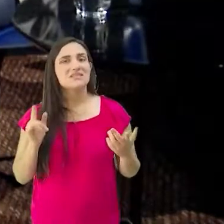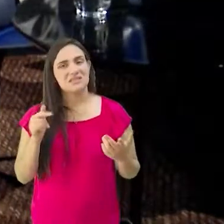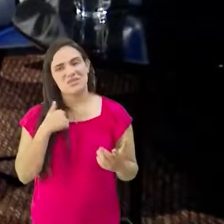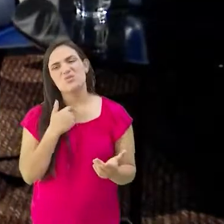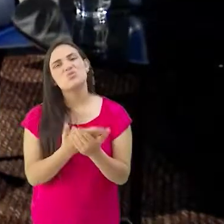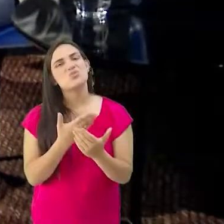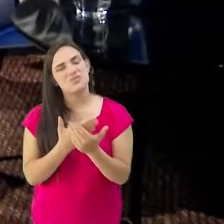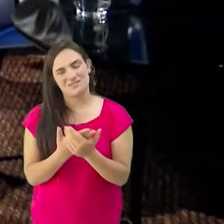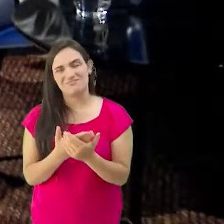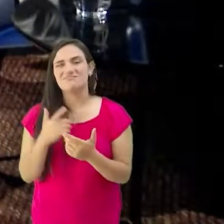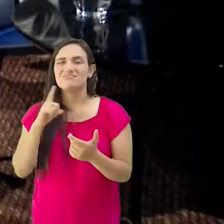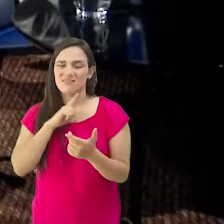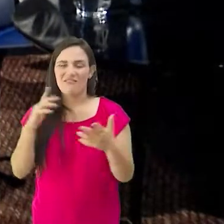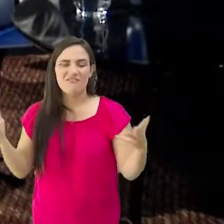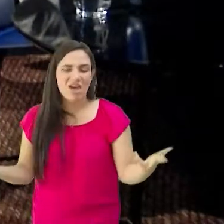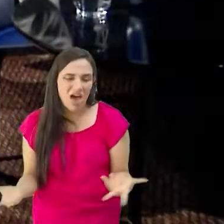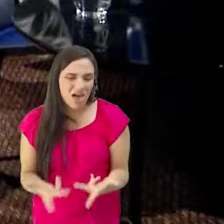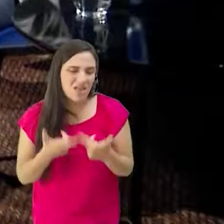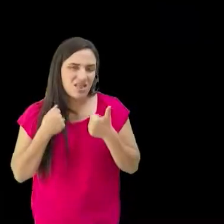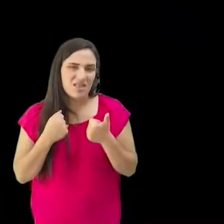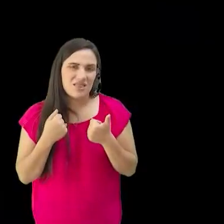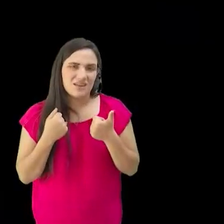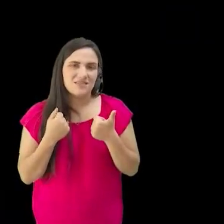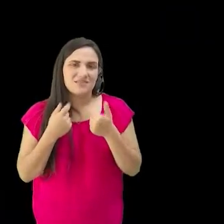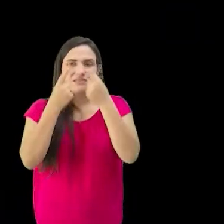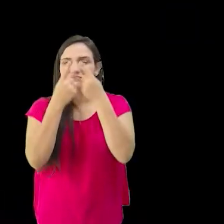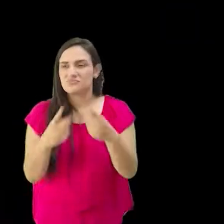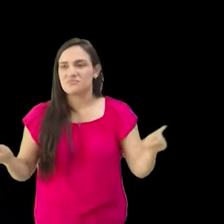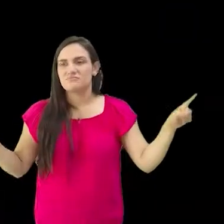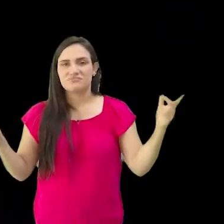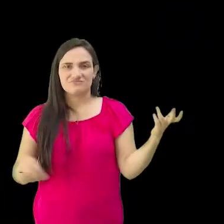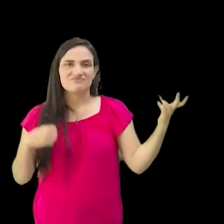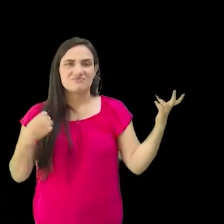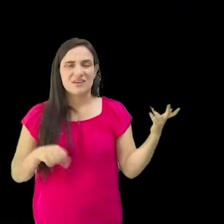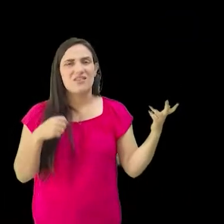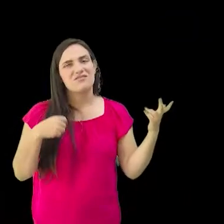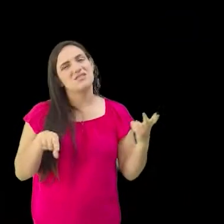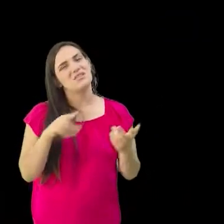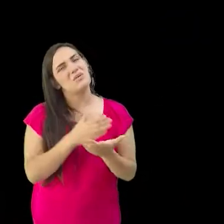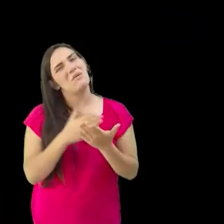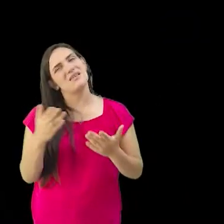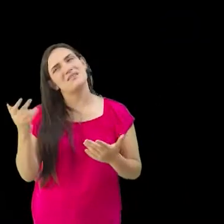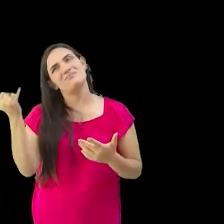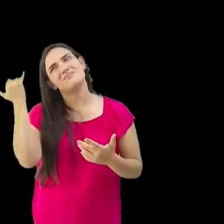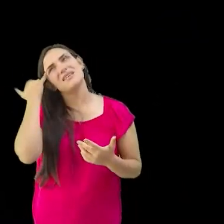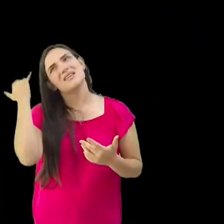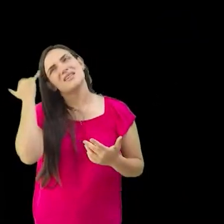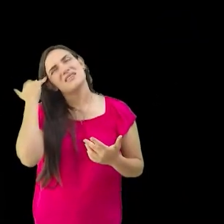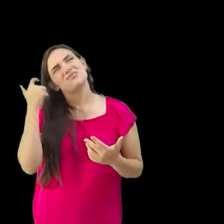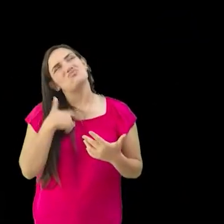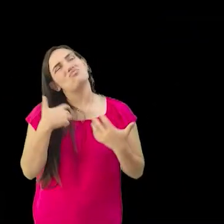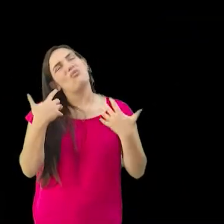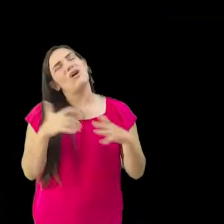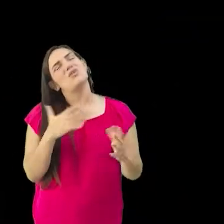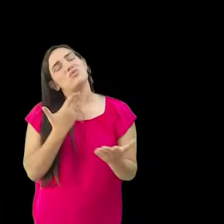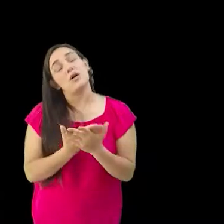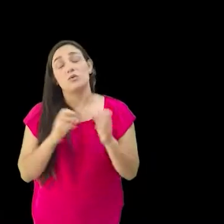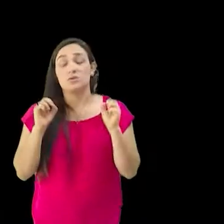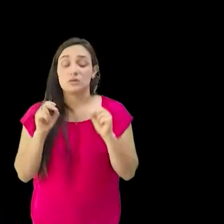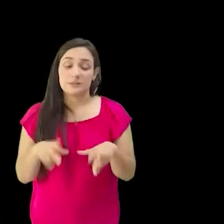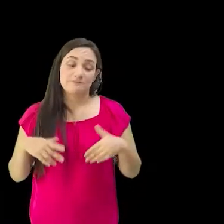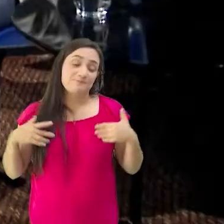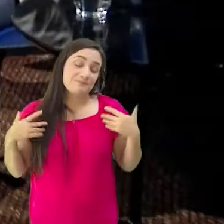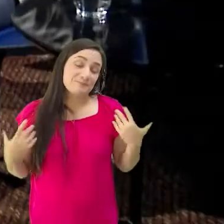mais facilidade hoje, ser, né? E aí depois vai passando o tempo, você vai ficando preguiçoso para estudar.